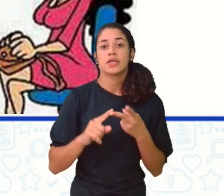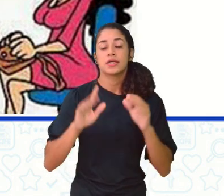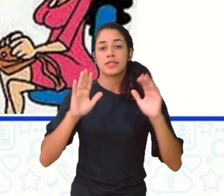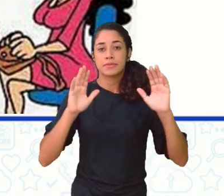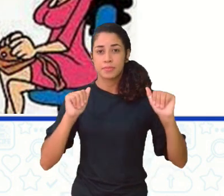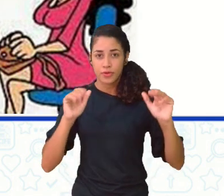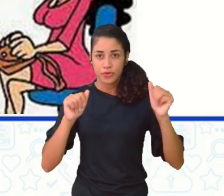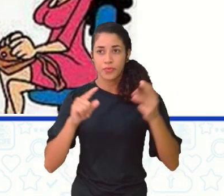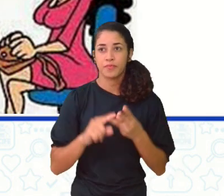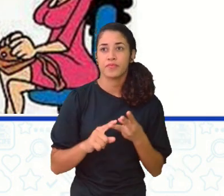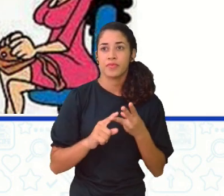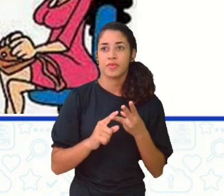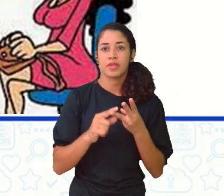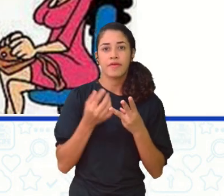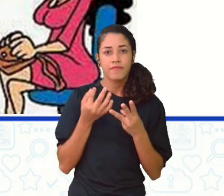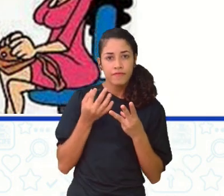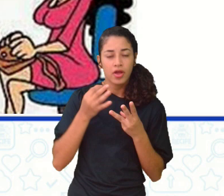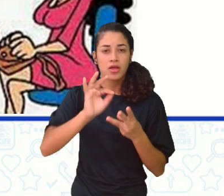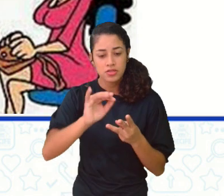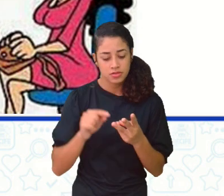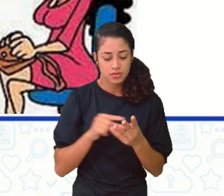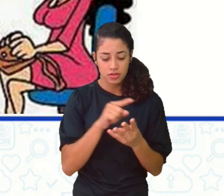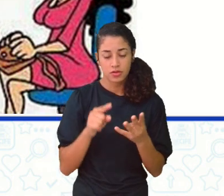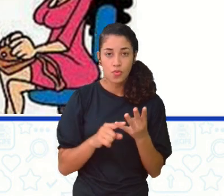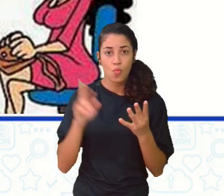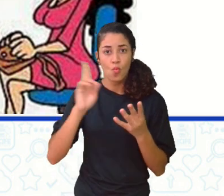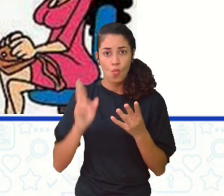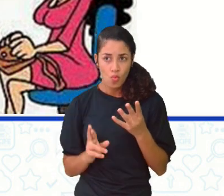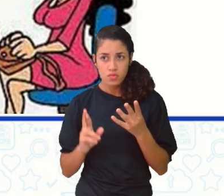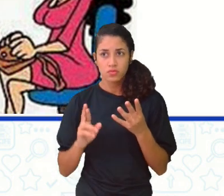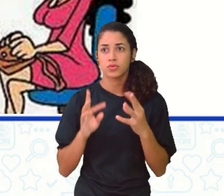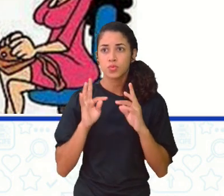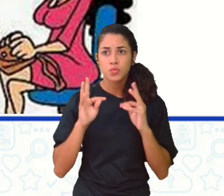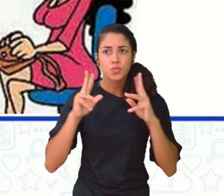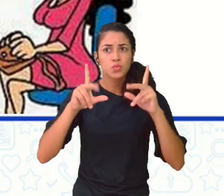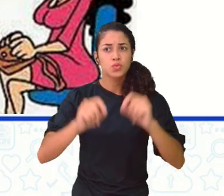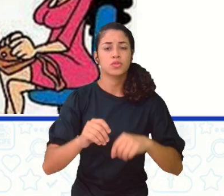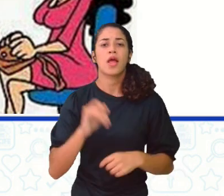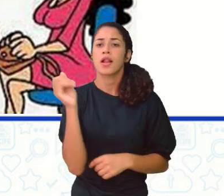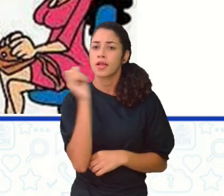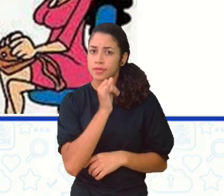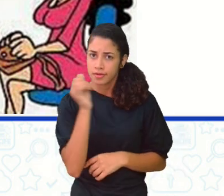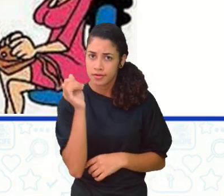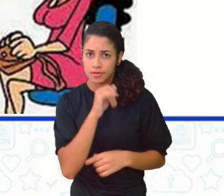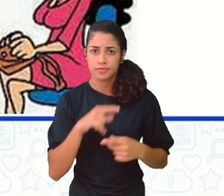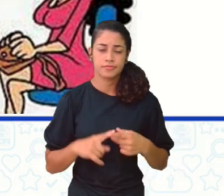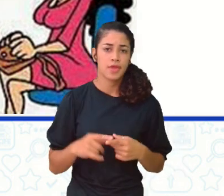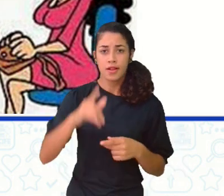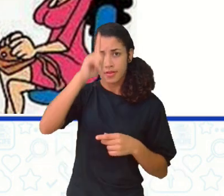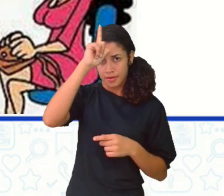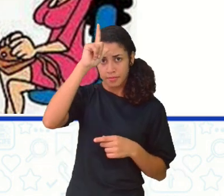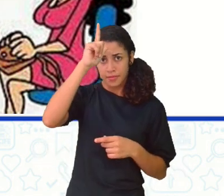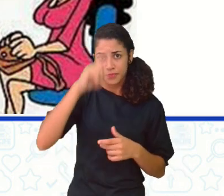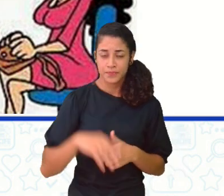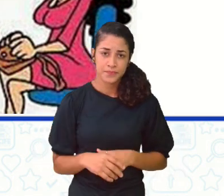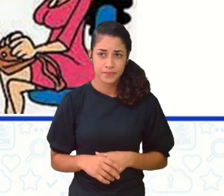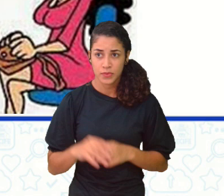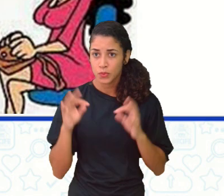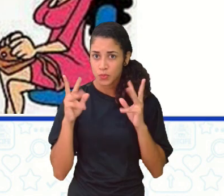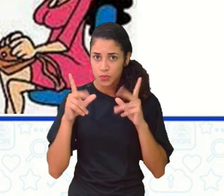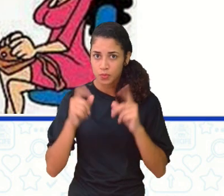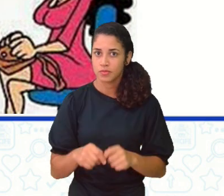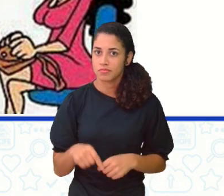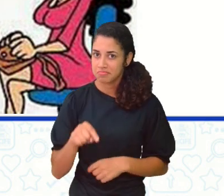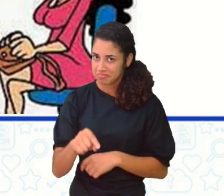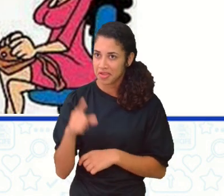é? Francês, russo, ela aprendeu tudo isso. Menina! Italiano e alemão. Deve ser difícil,